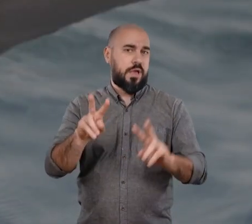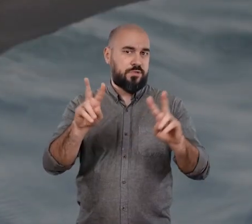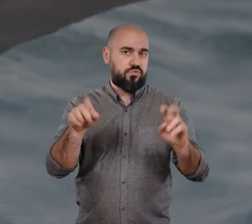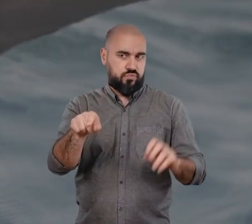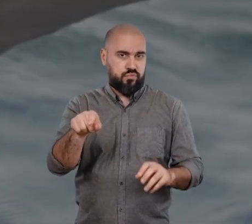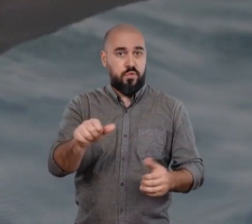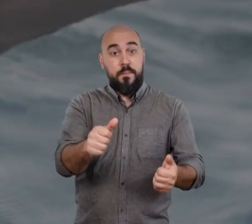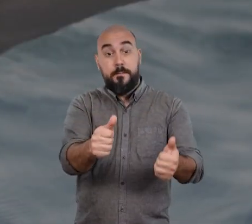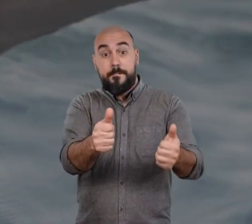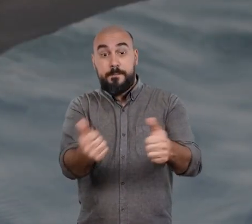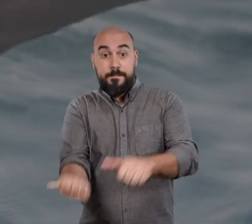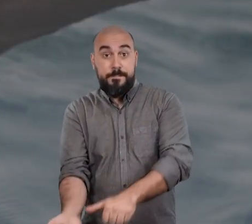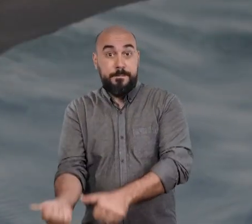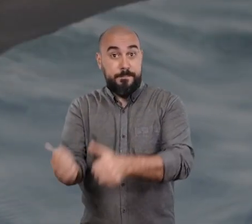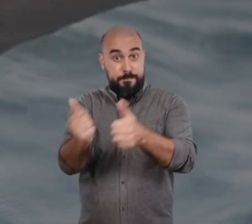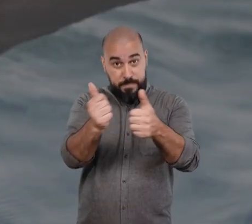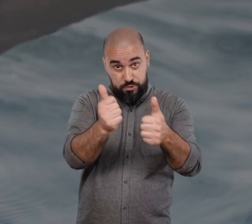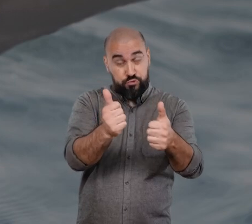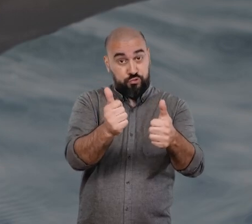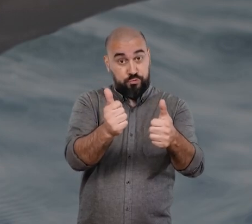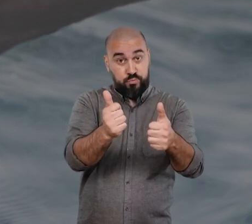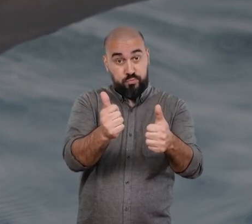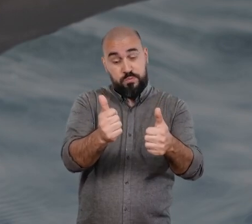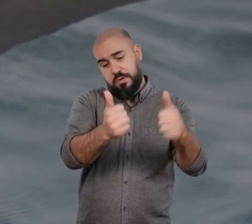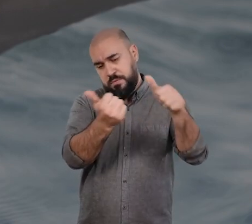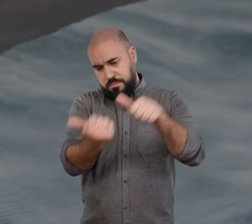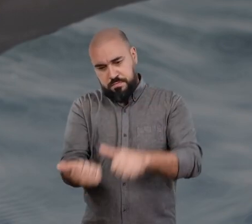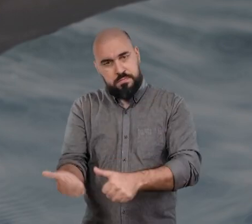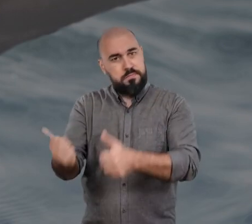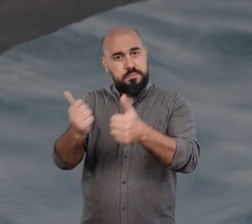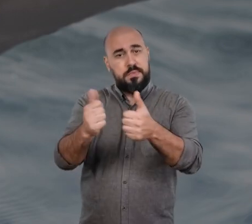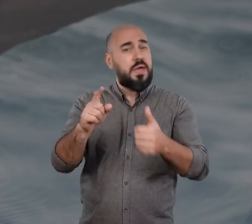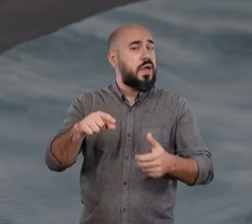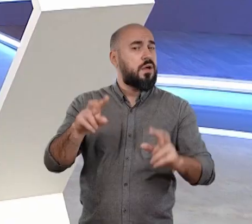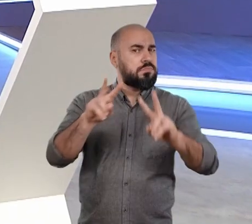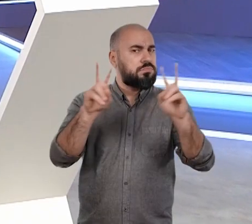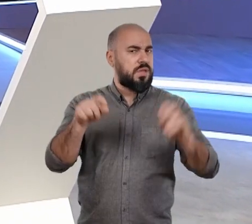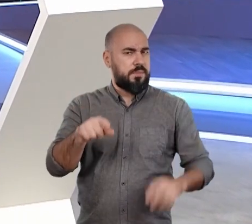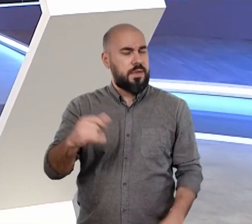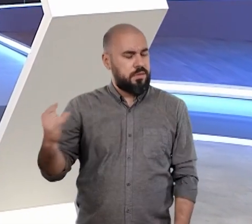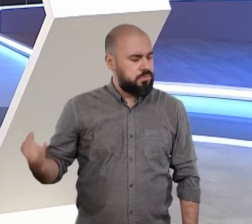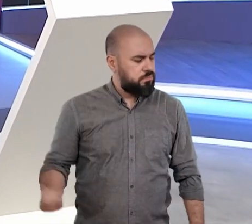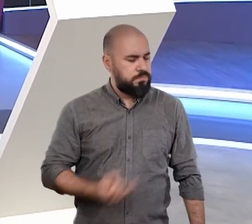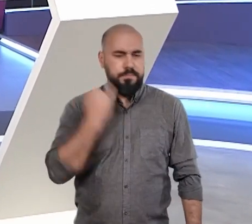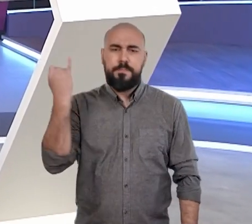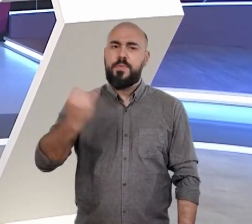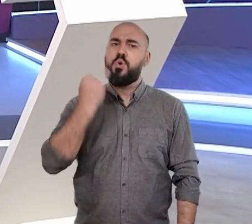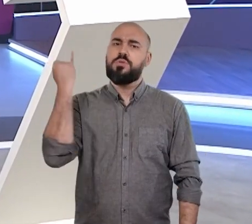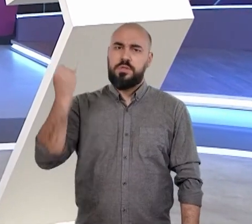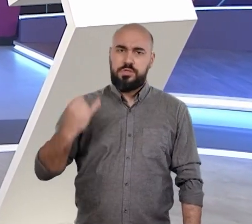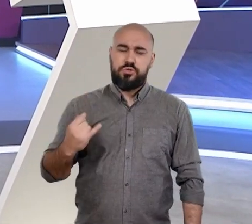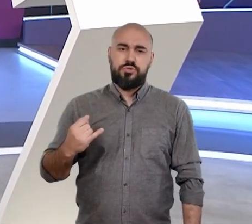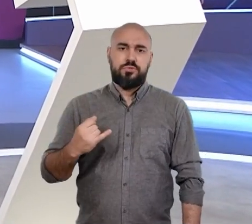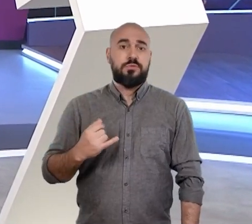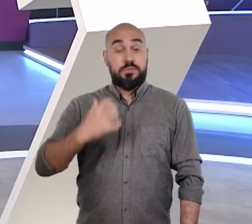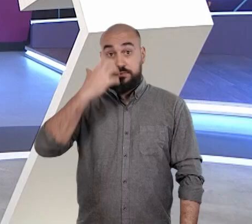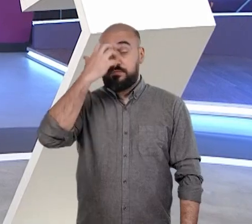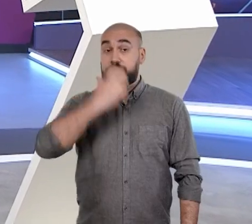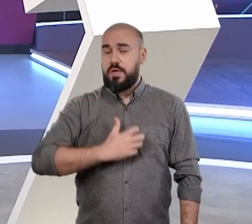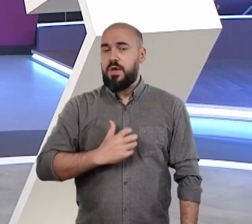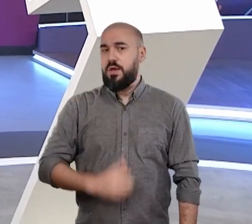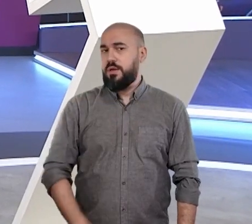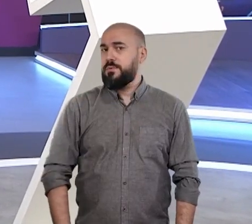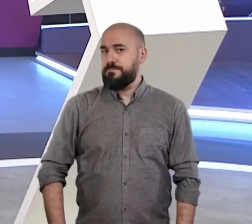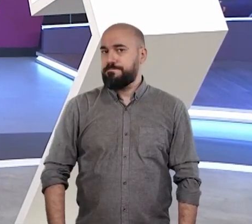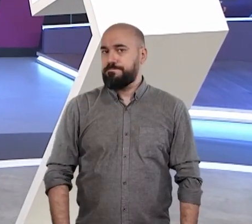eu considero o batismo como um assunto vital. E por que, pastor, é tão importante o batismo?